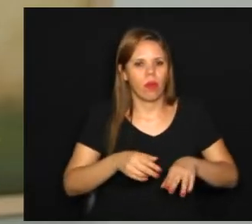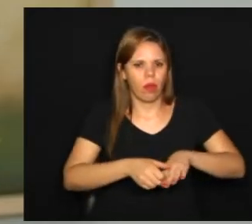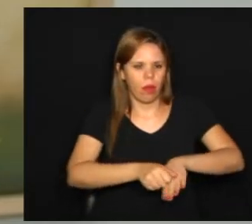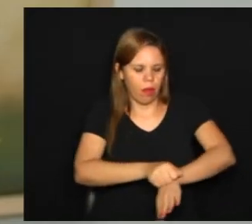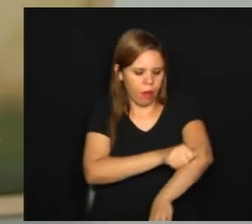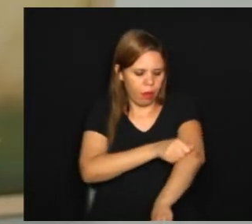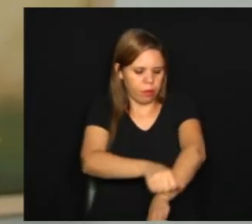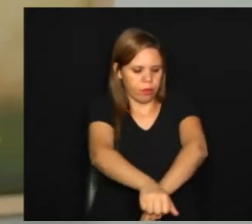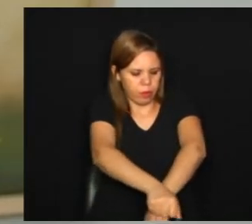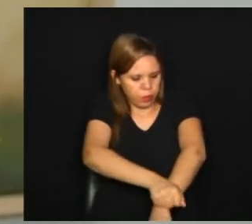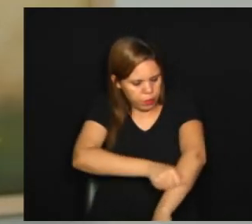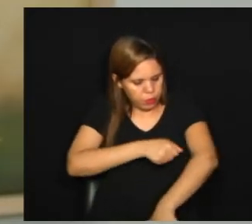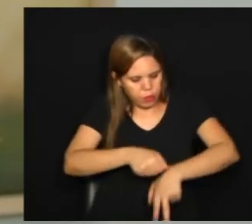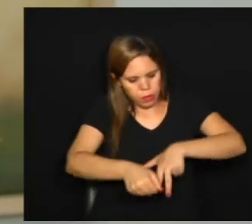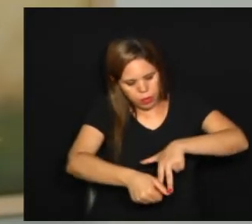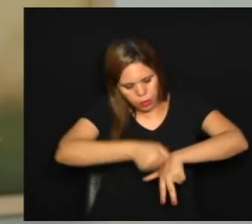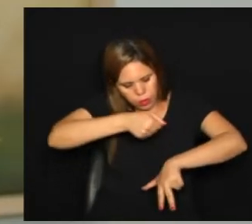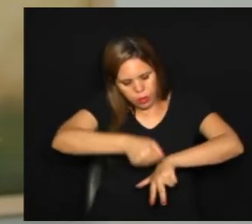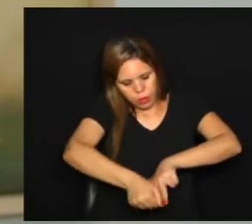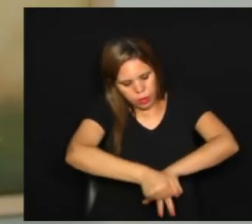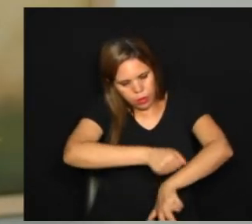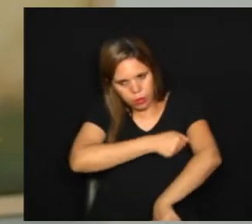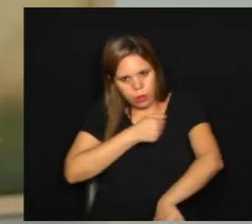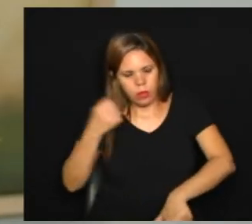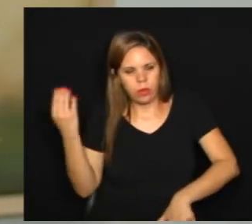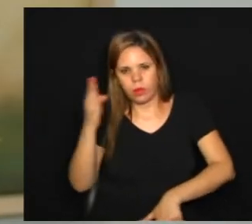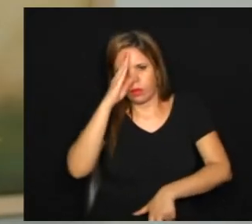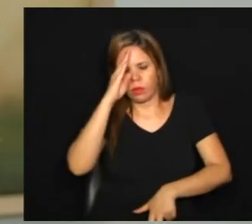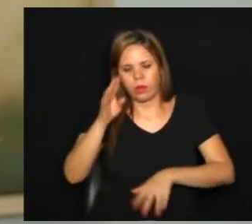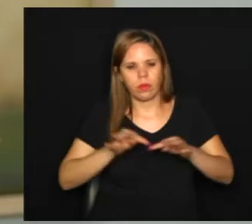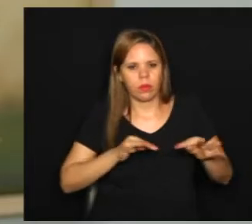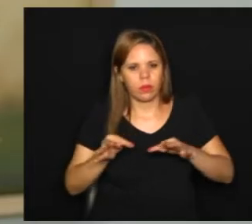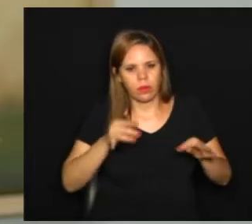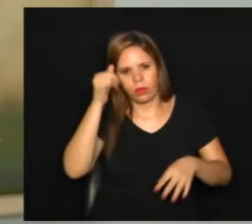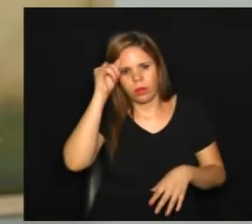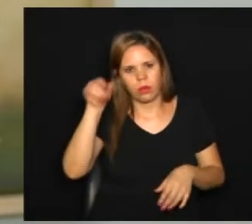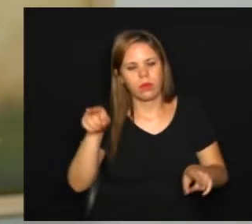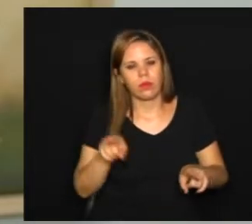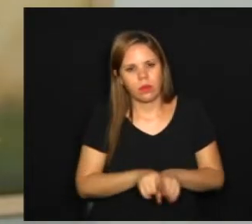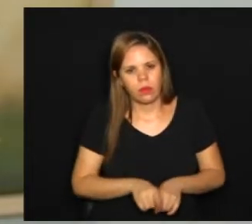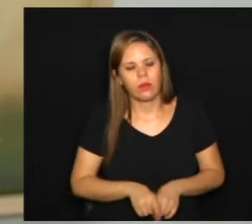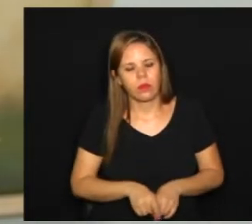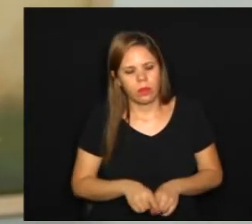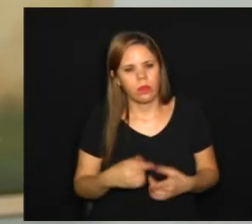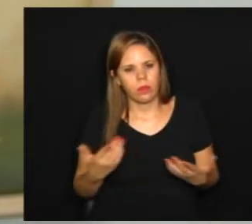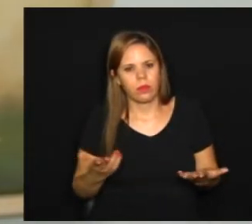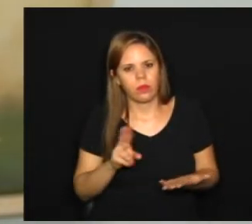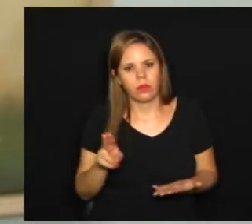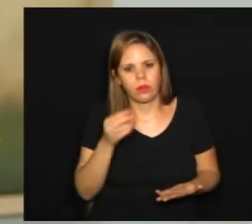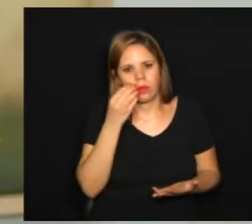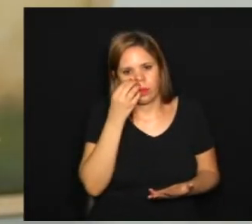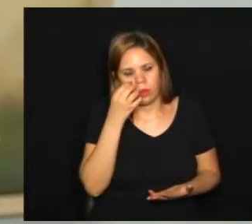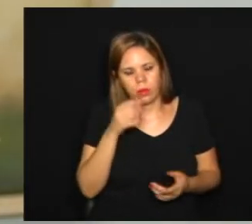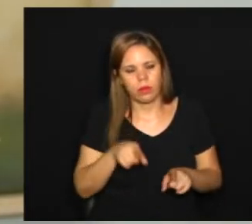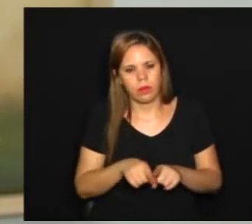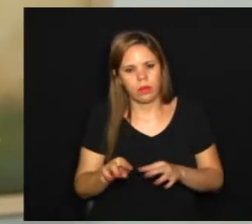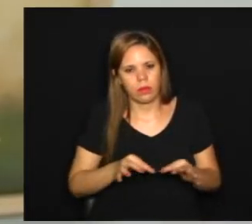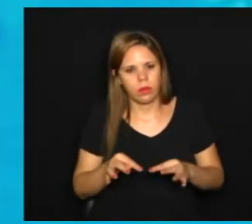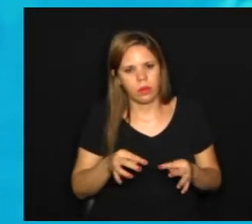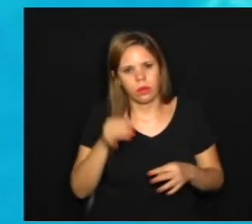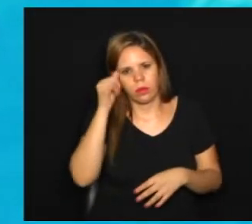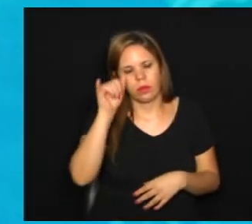de maneira correta e podem desenvolver varizes e até úlceras venosas como consequência dessa trombose. E